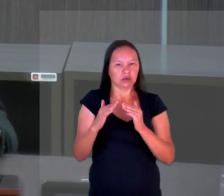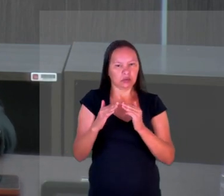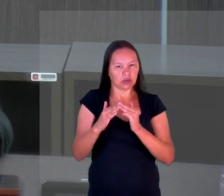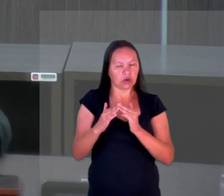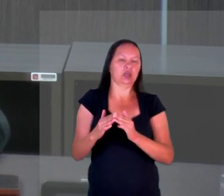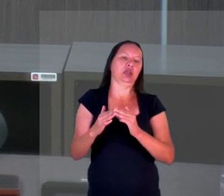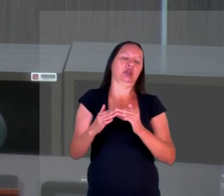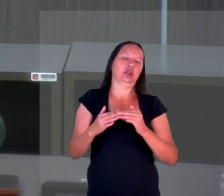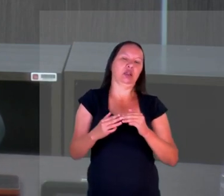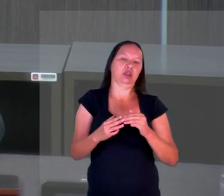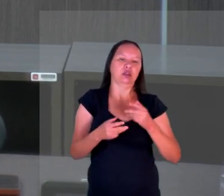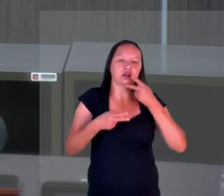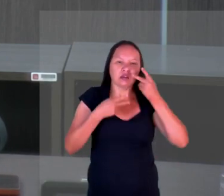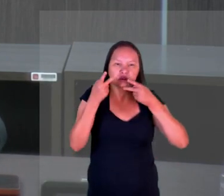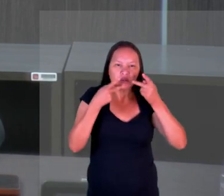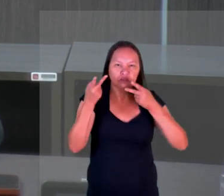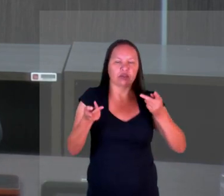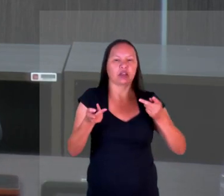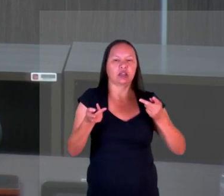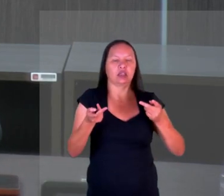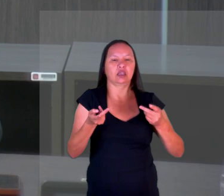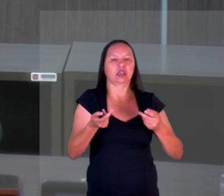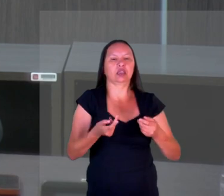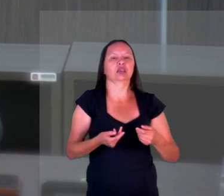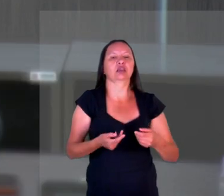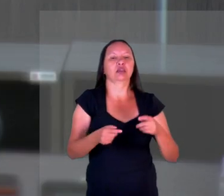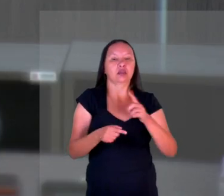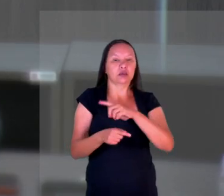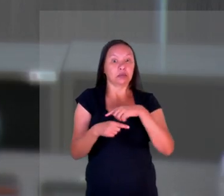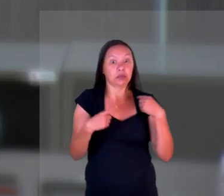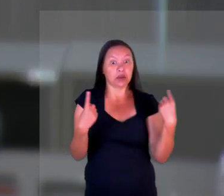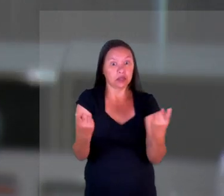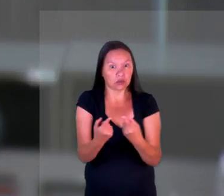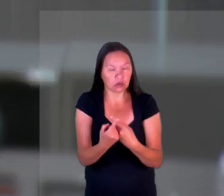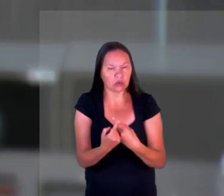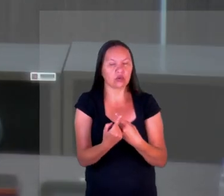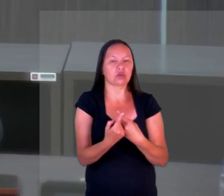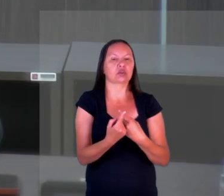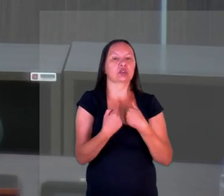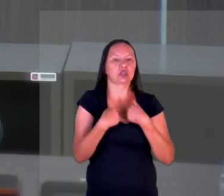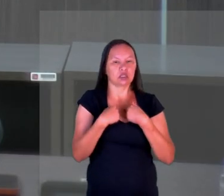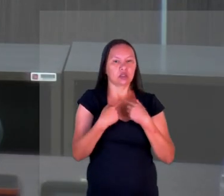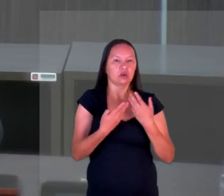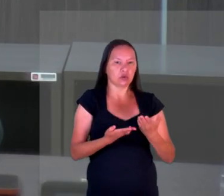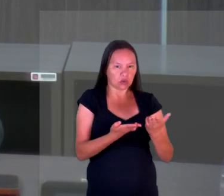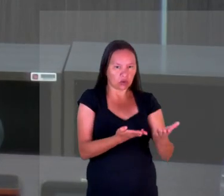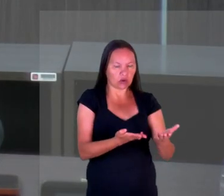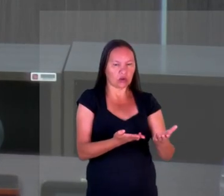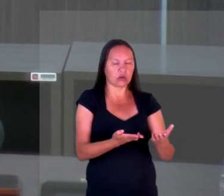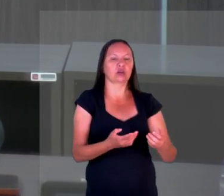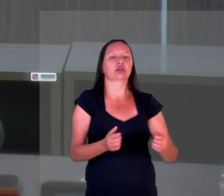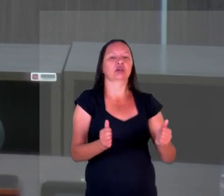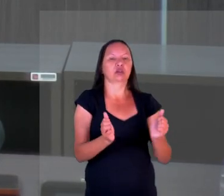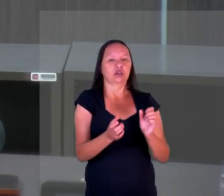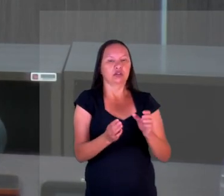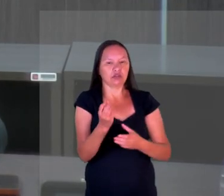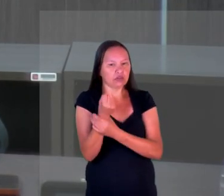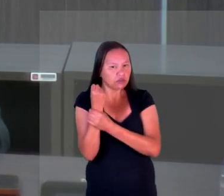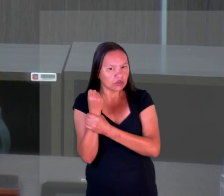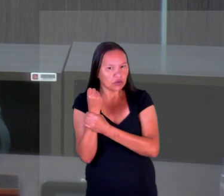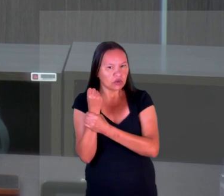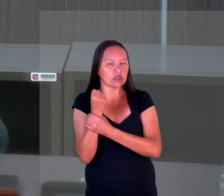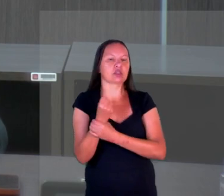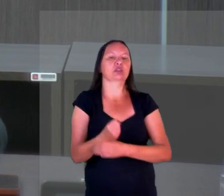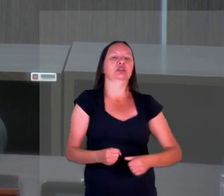querido Rafael Arantes e me coloco à disposição de todos para ser também um interlocutor com as Forças Armadas Brasileiras que